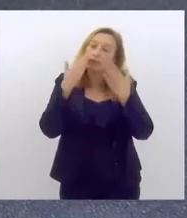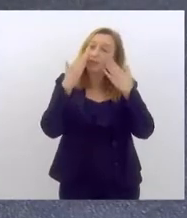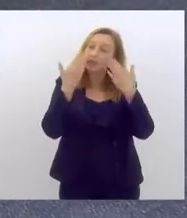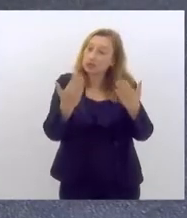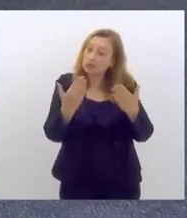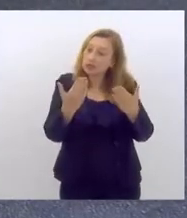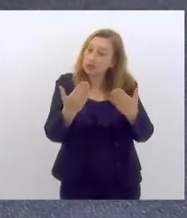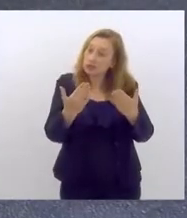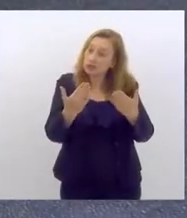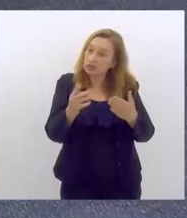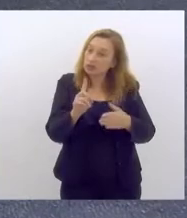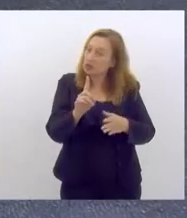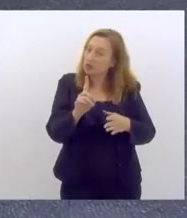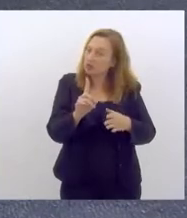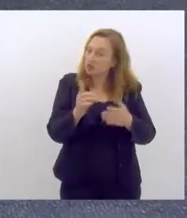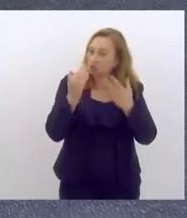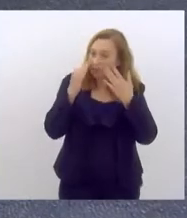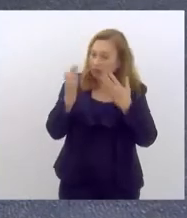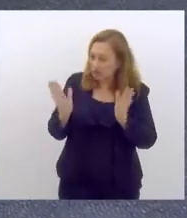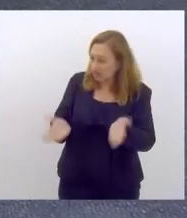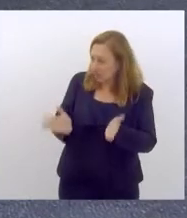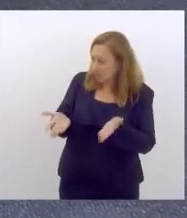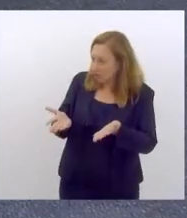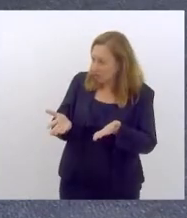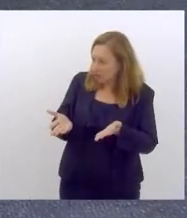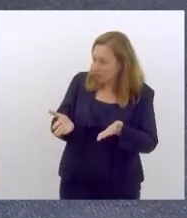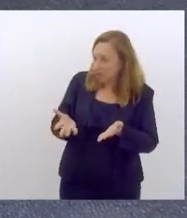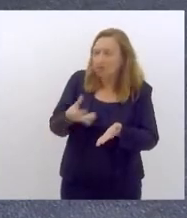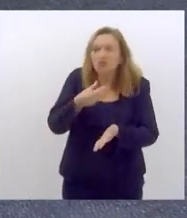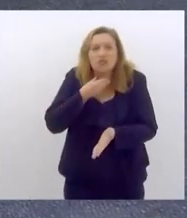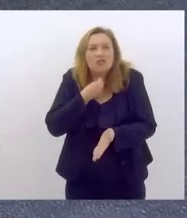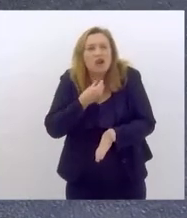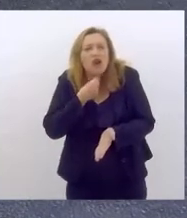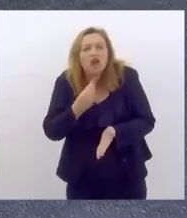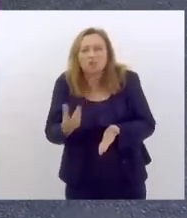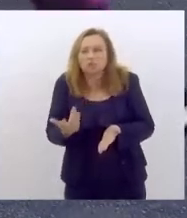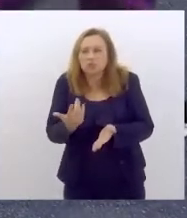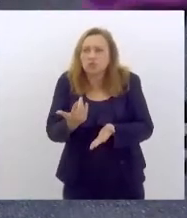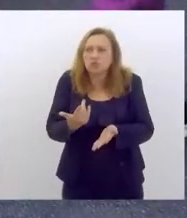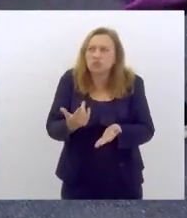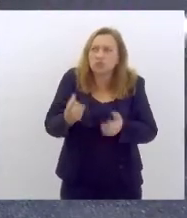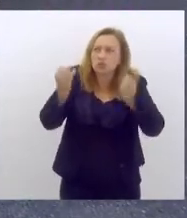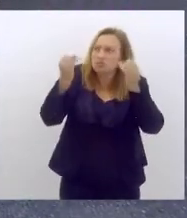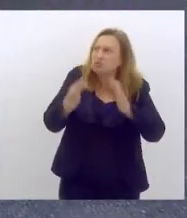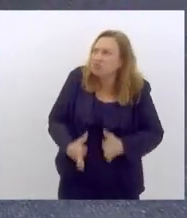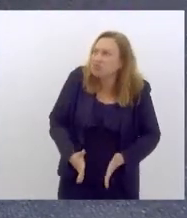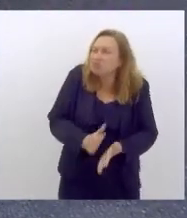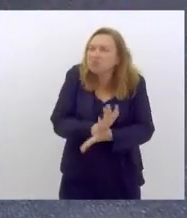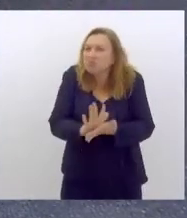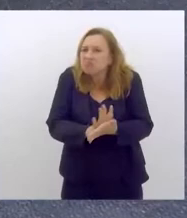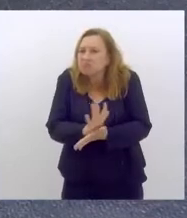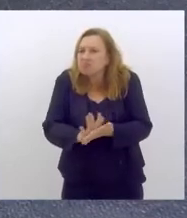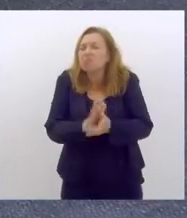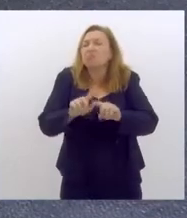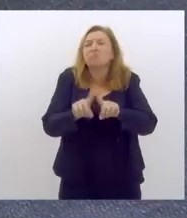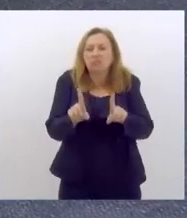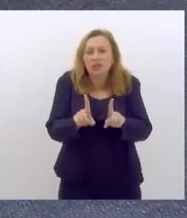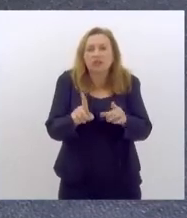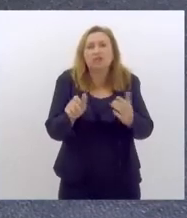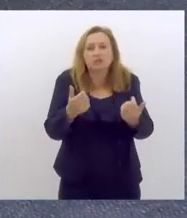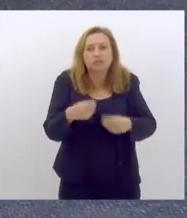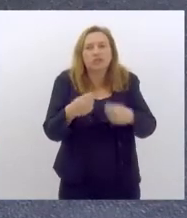apresentar, não isso que foi apresentado, que é algo genérico, né, sem nenhuma substância, mas